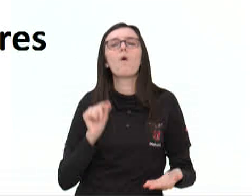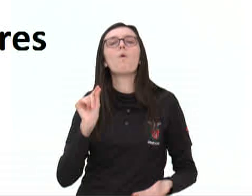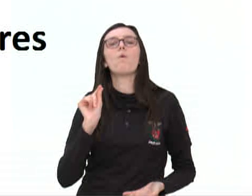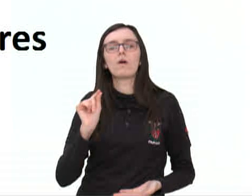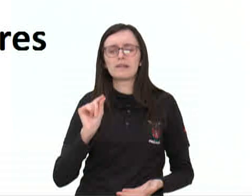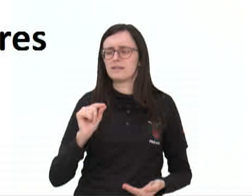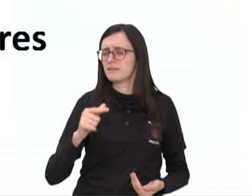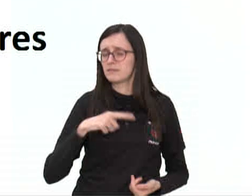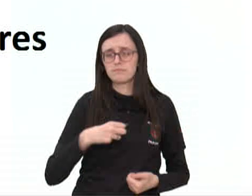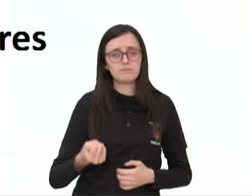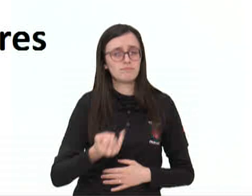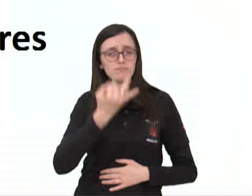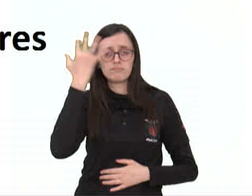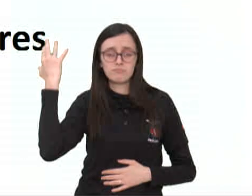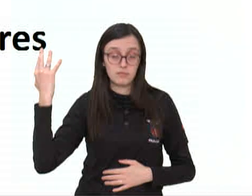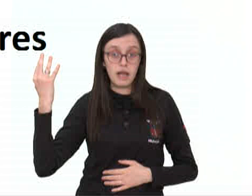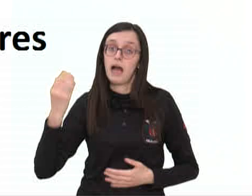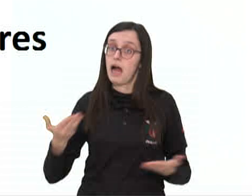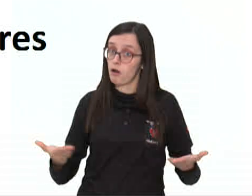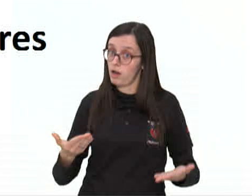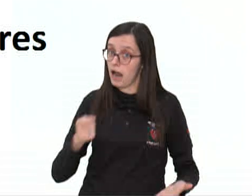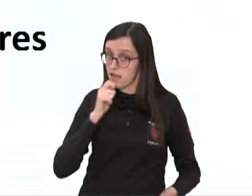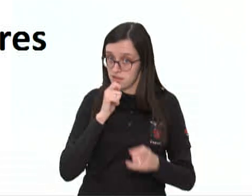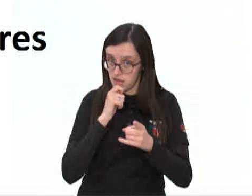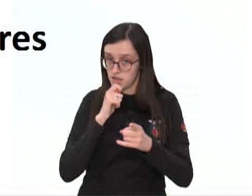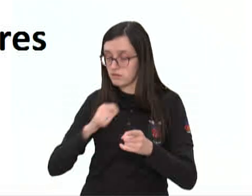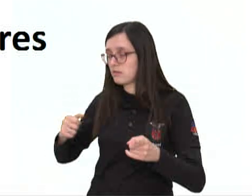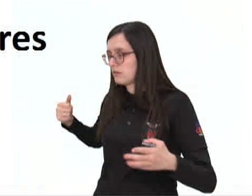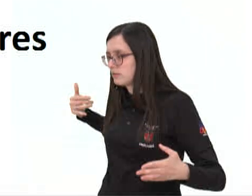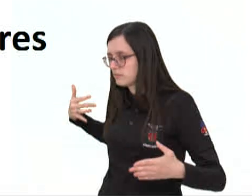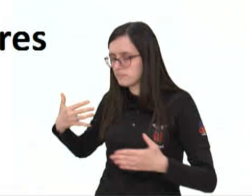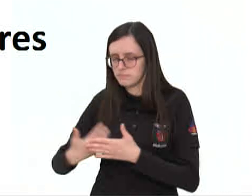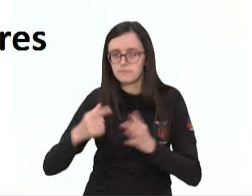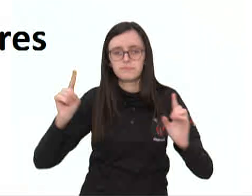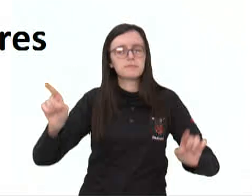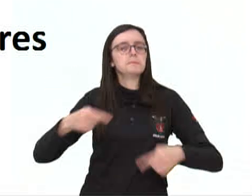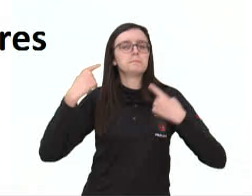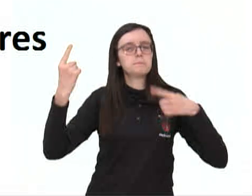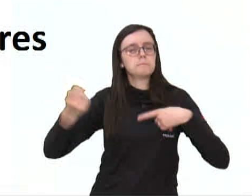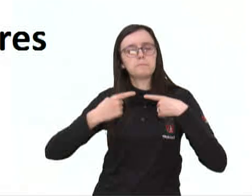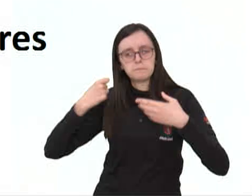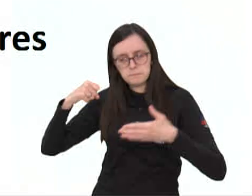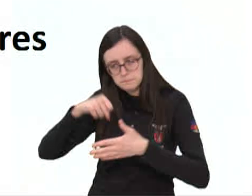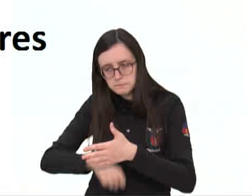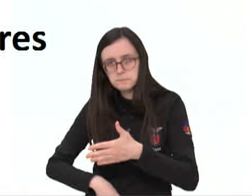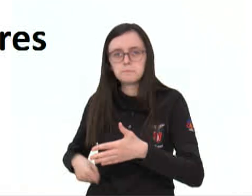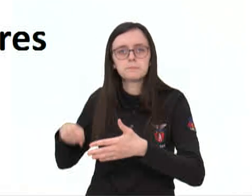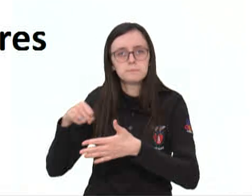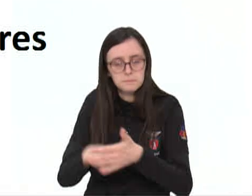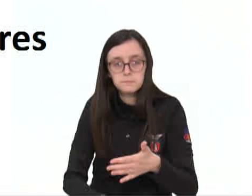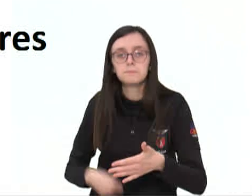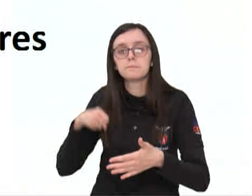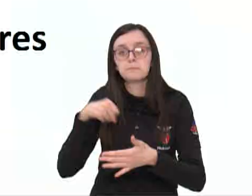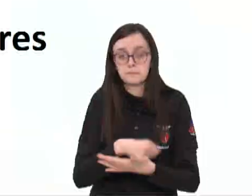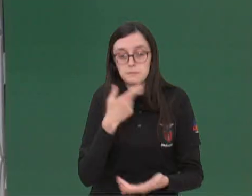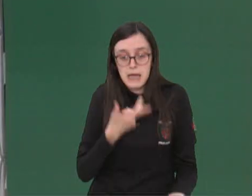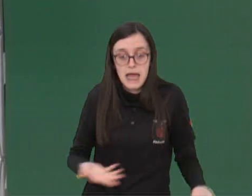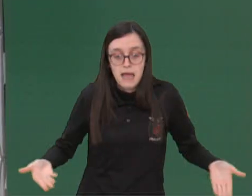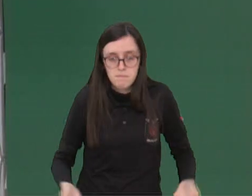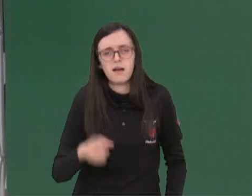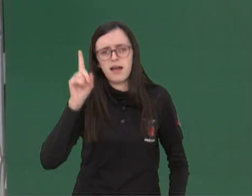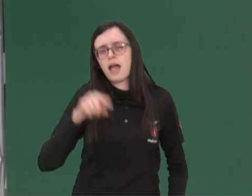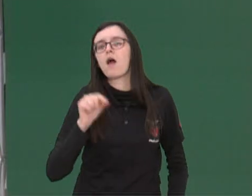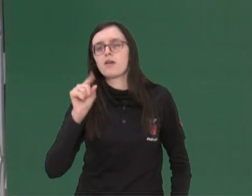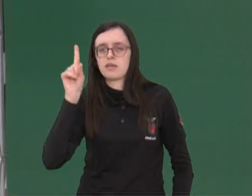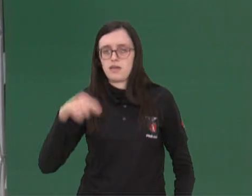enfrentou e enfrenta, inúmeros desafios. Quando eu coloco moderno aí, é a nossa sociedade